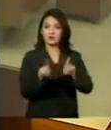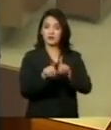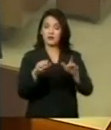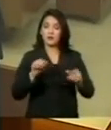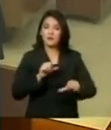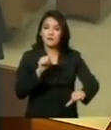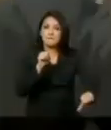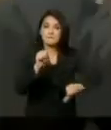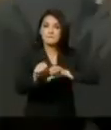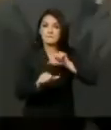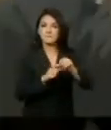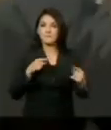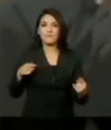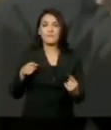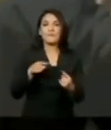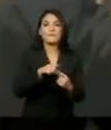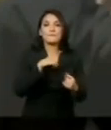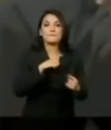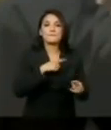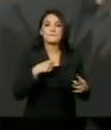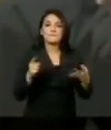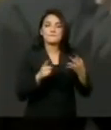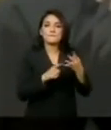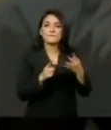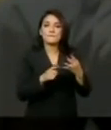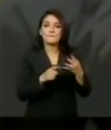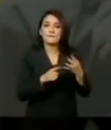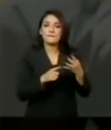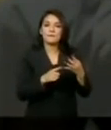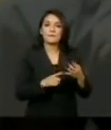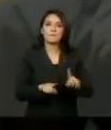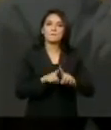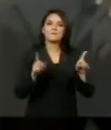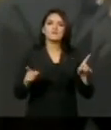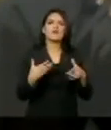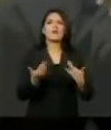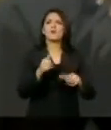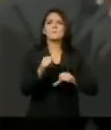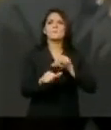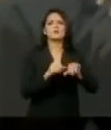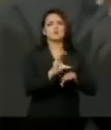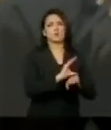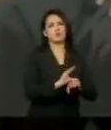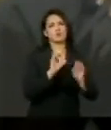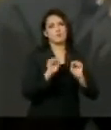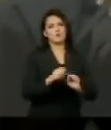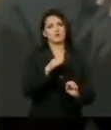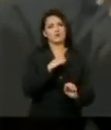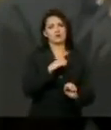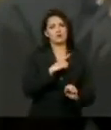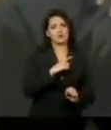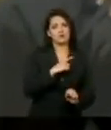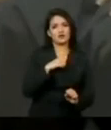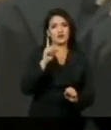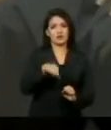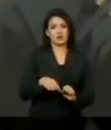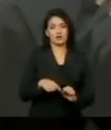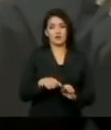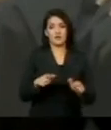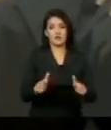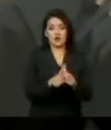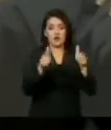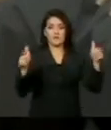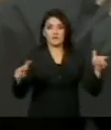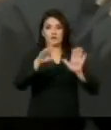desorganizado subseqüente da mutação condicional mas que mutação condicional nós podemos ter que não seja contra majoritária para ampliação de direitos